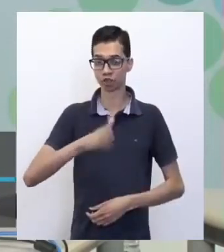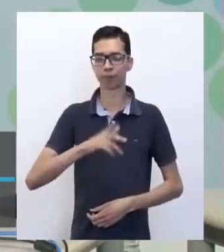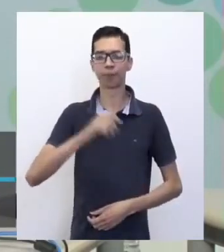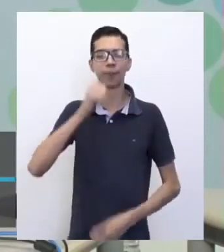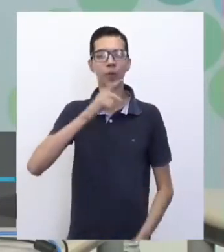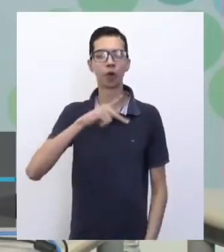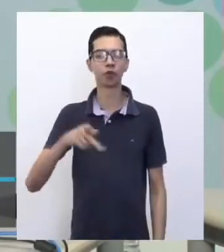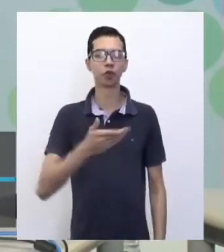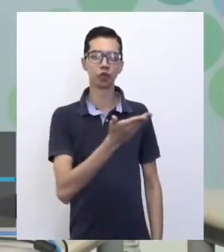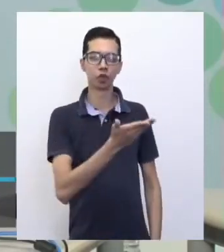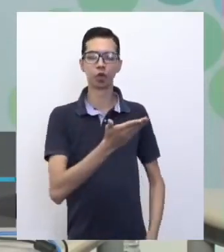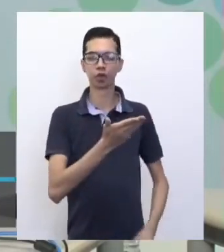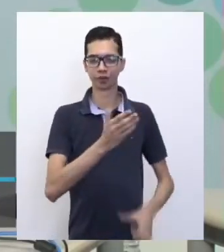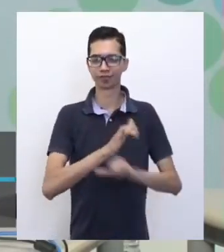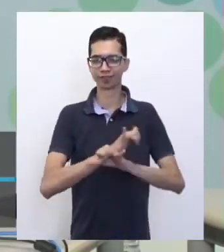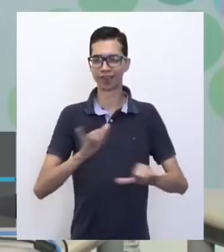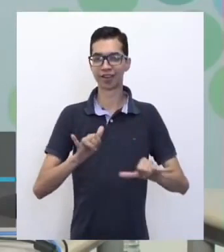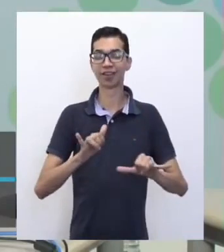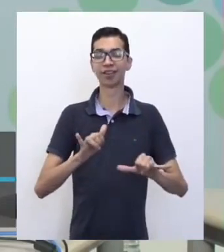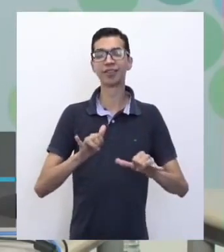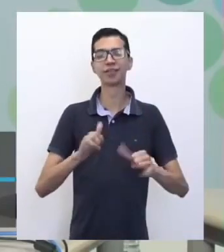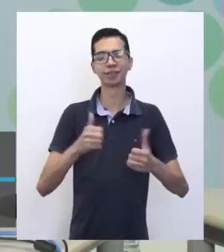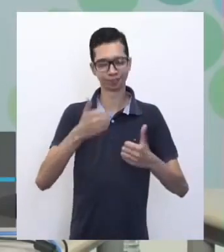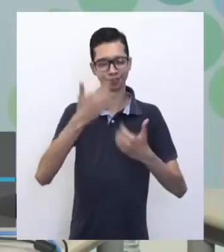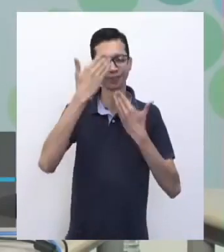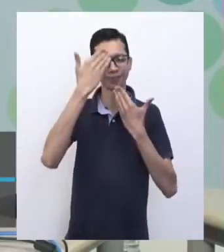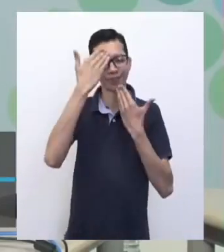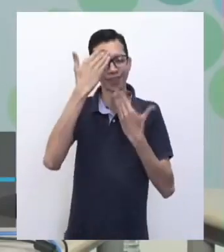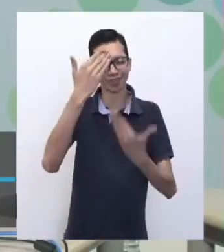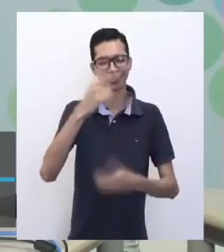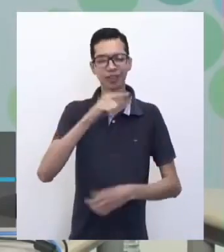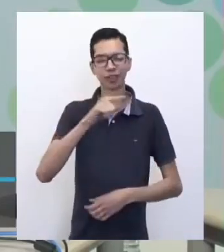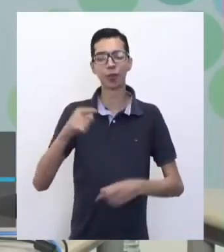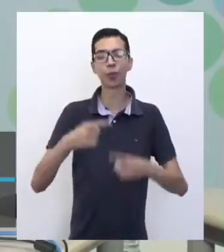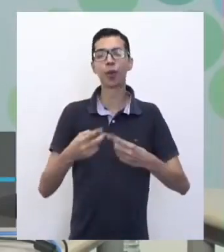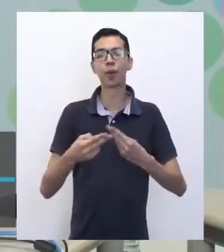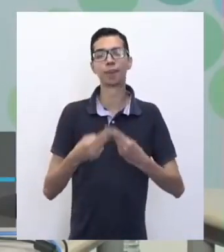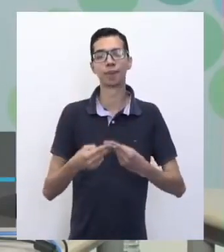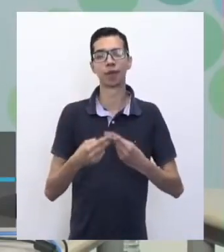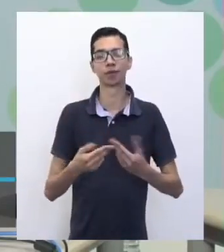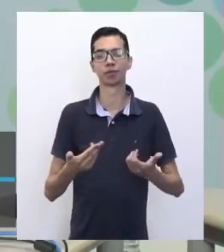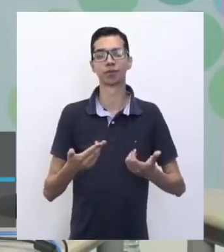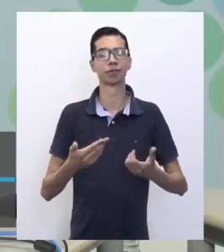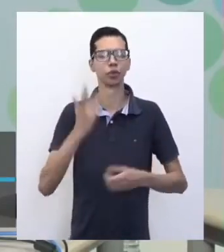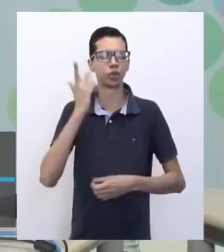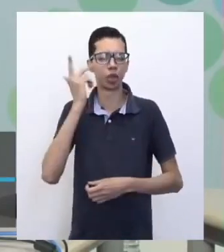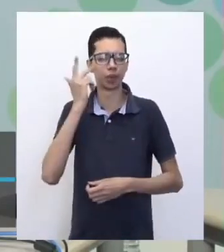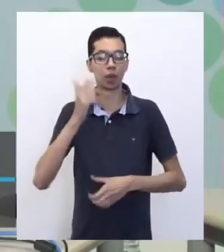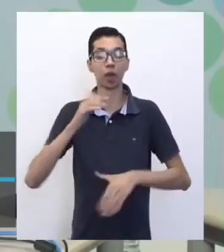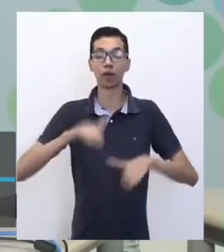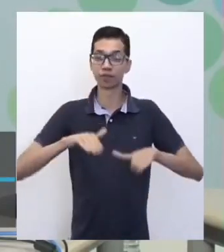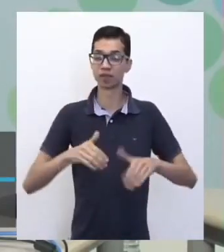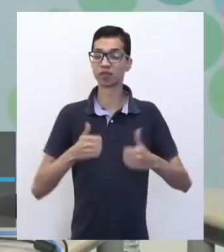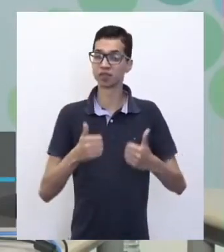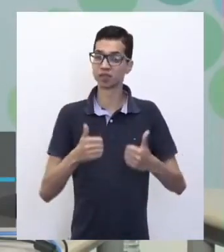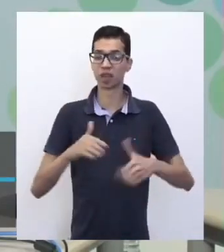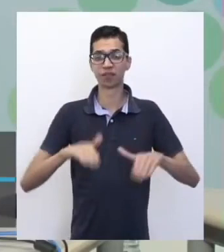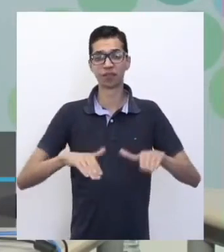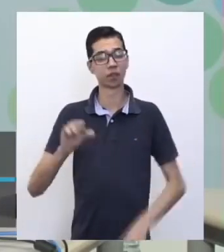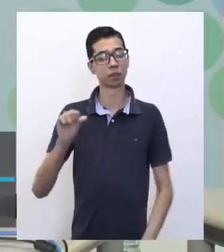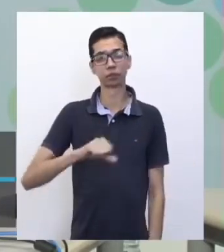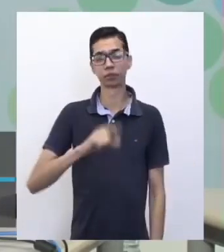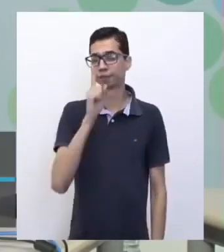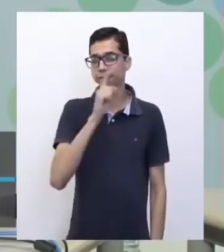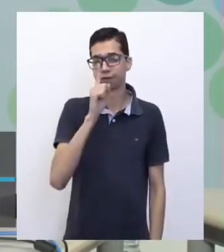obrigada pela paciência, turma. Acontece, RTV ao vivo é assim mesmo. Às vezes dá certo, às vezes não. Na próxima aula a gente vai tentar de novo. Eu vou tentar trazer de